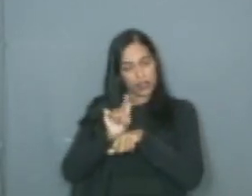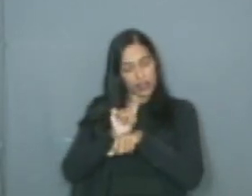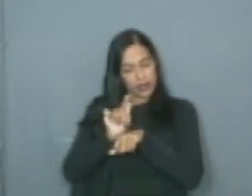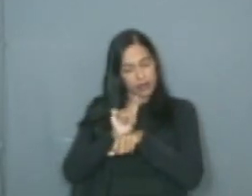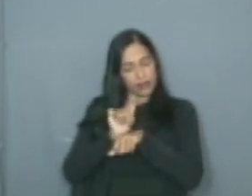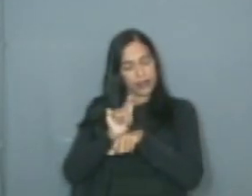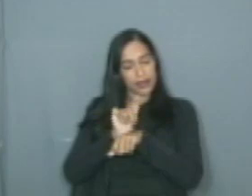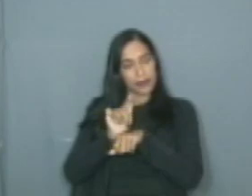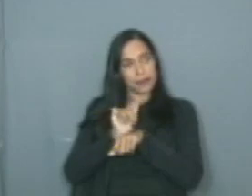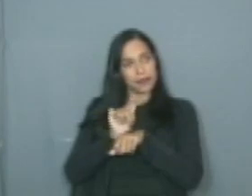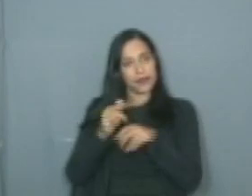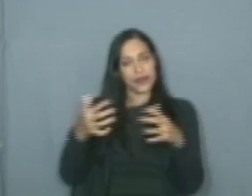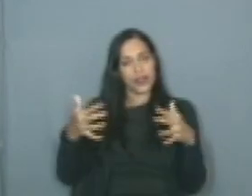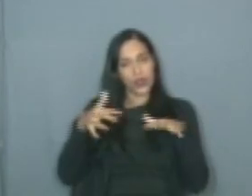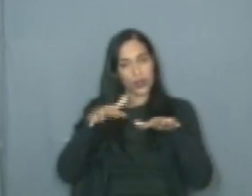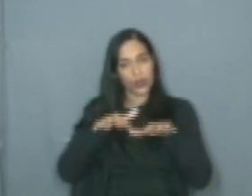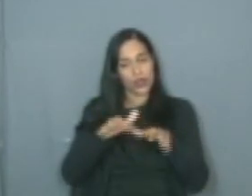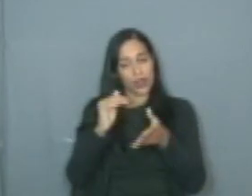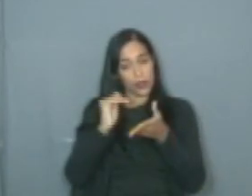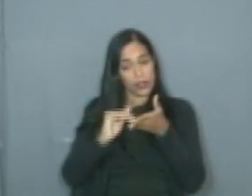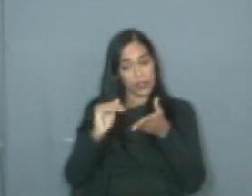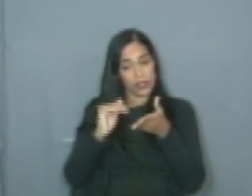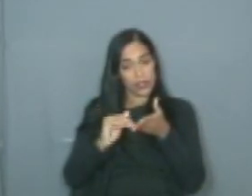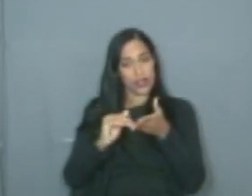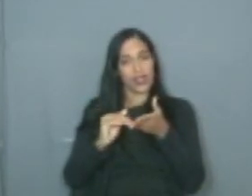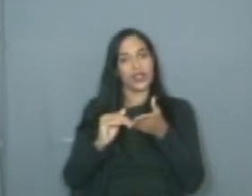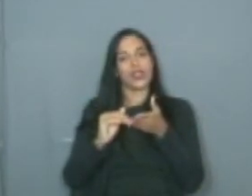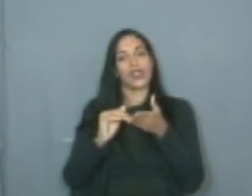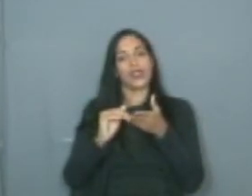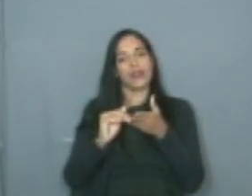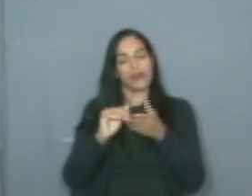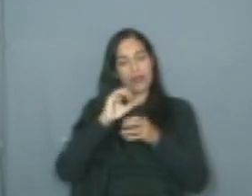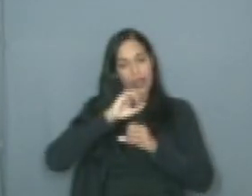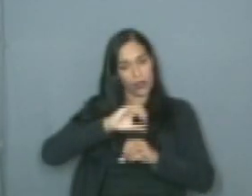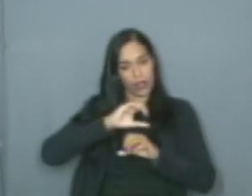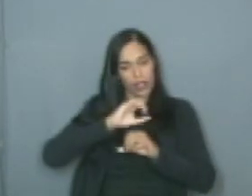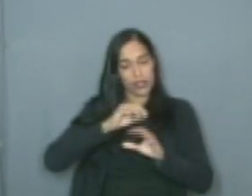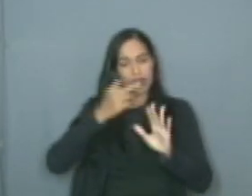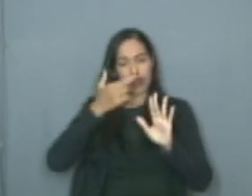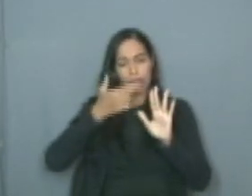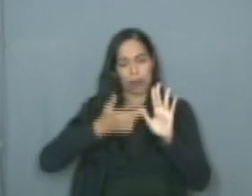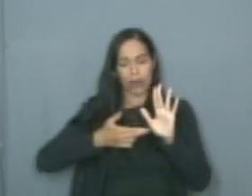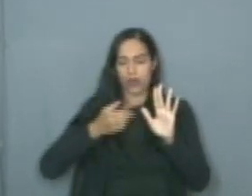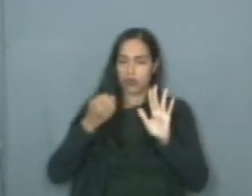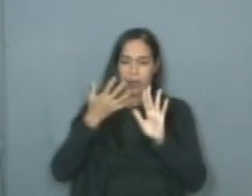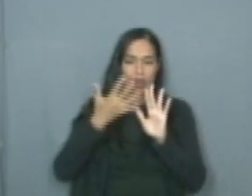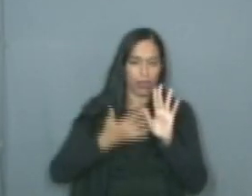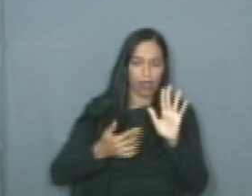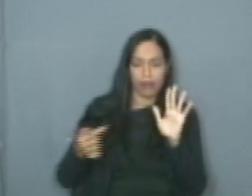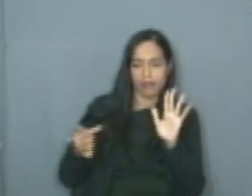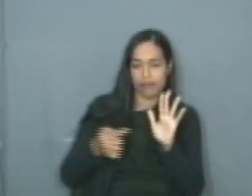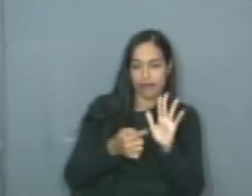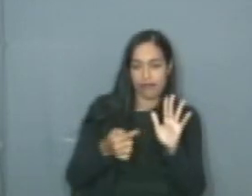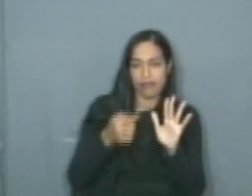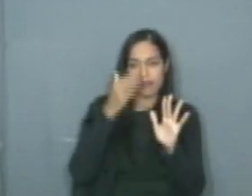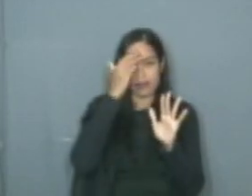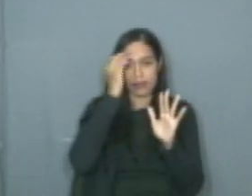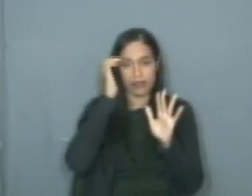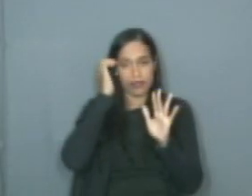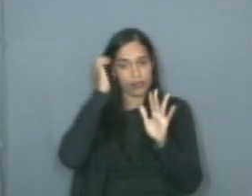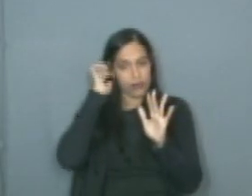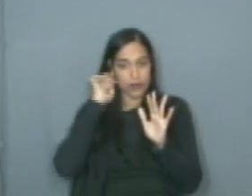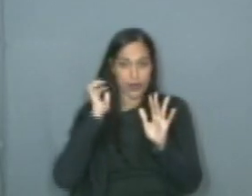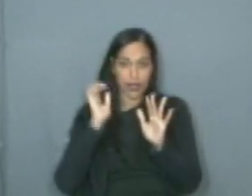é, de inclusão da Secretaria de Educação, fazer um relato, porque muitas vezes quem está dentro